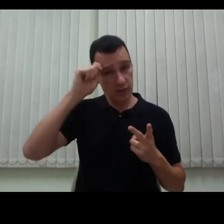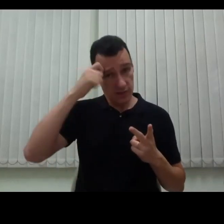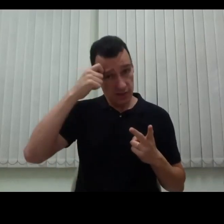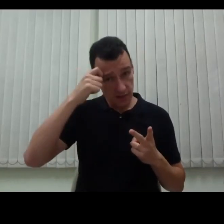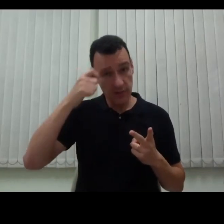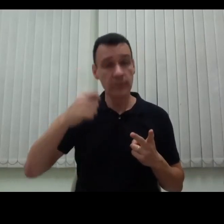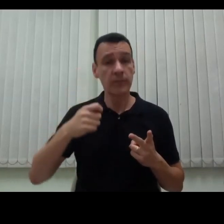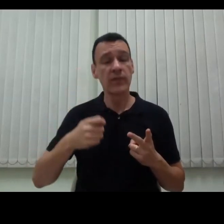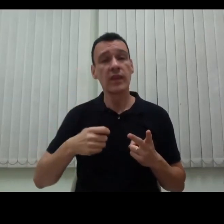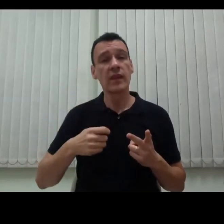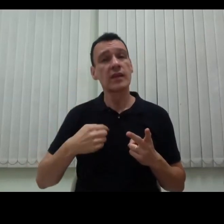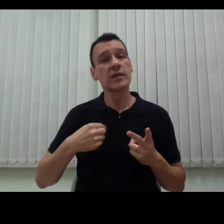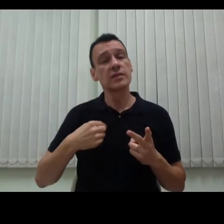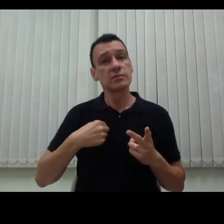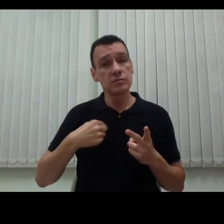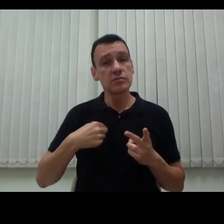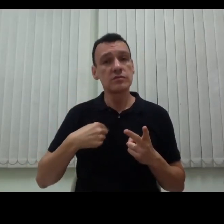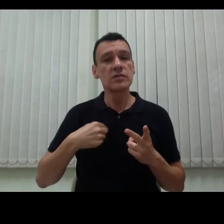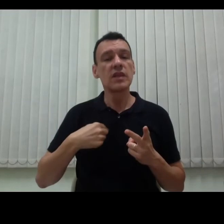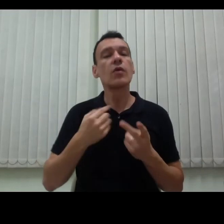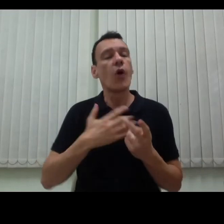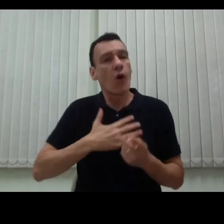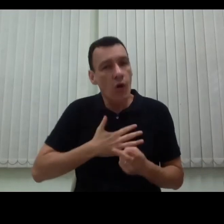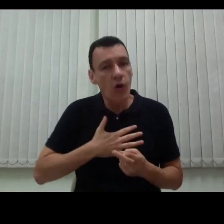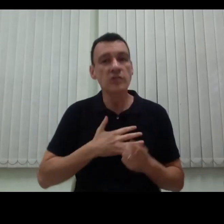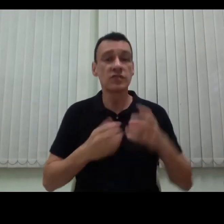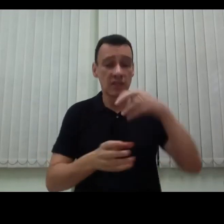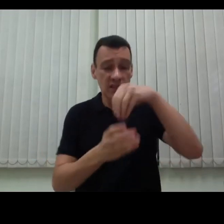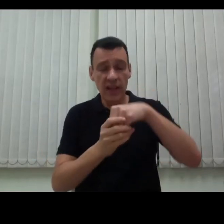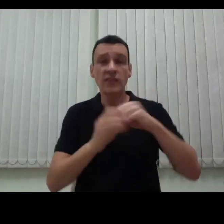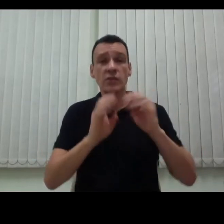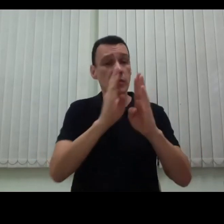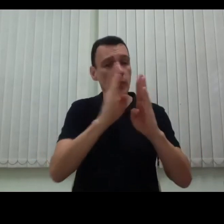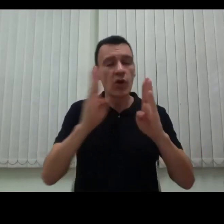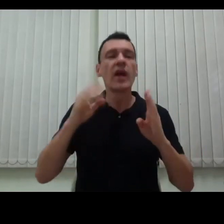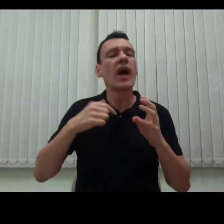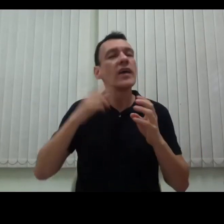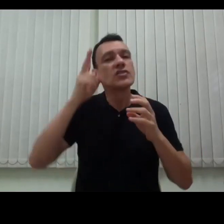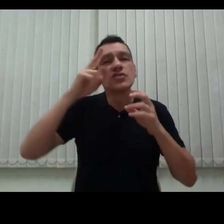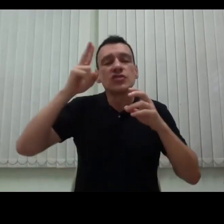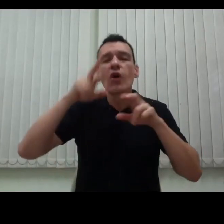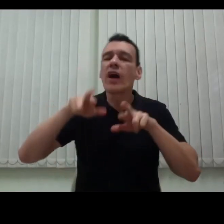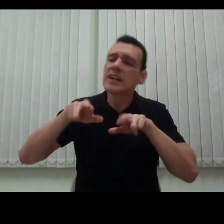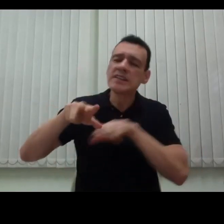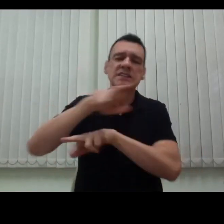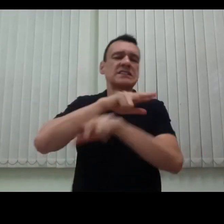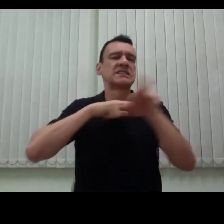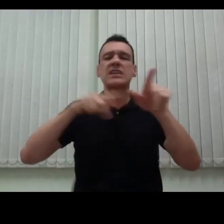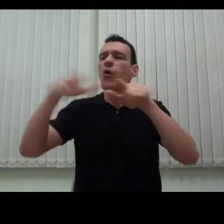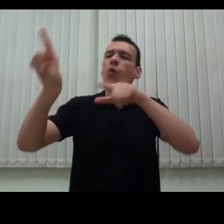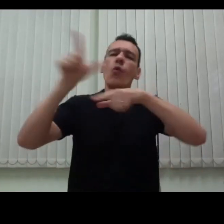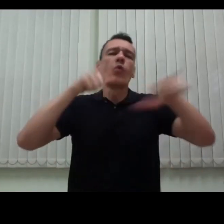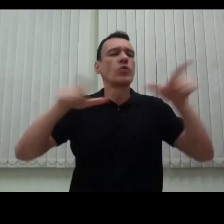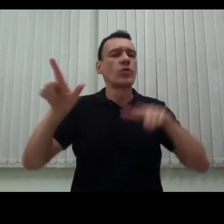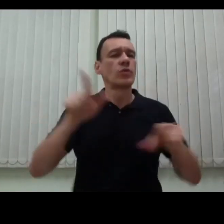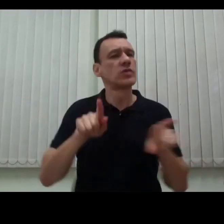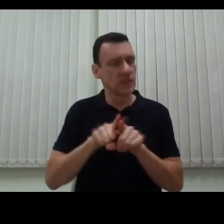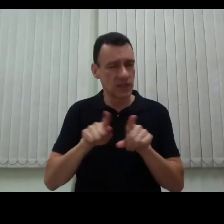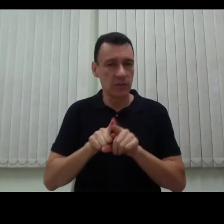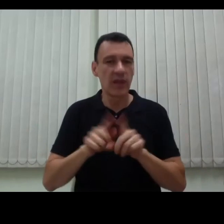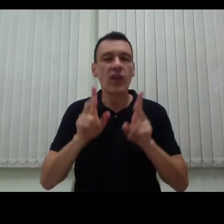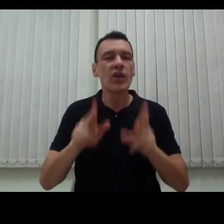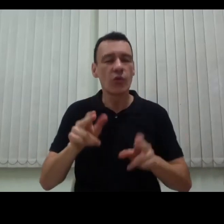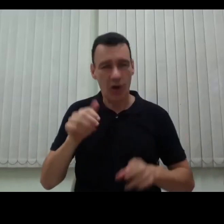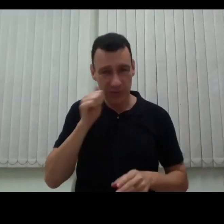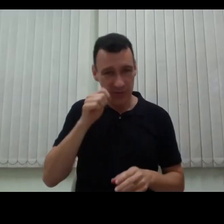trabalhar outras histórias e outras memórias nesse espaço da biblioteca, que, como muito bem já foi colocado por várias de vocês, desde